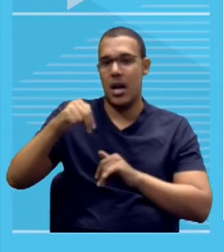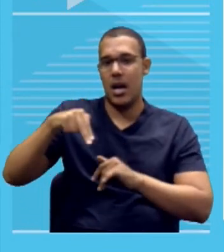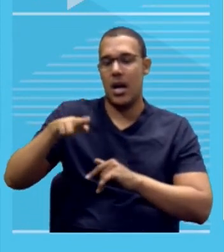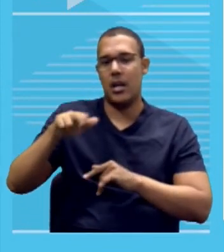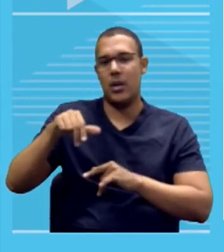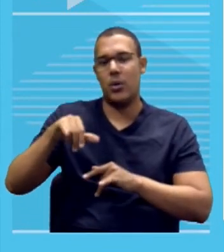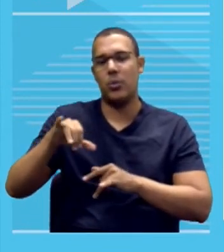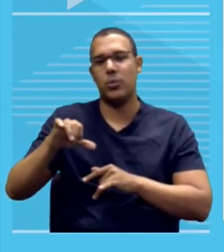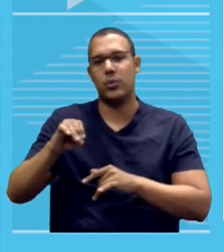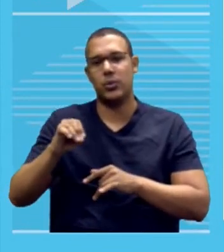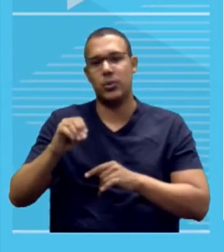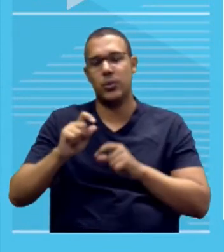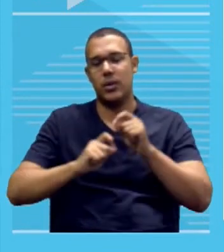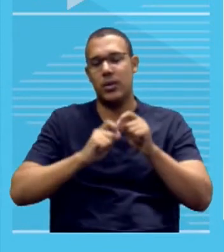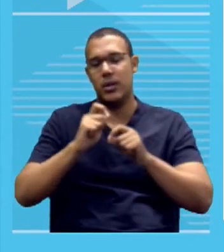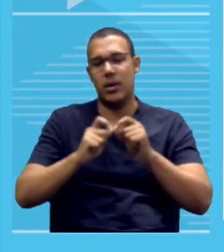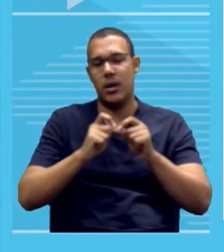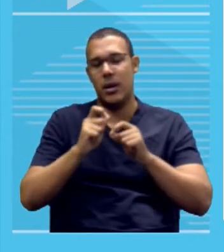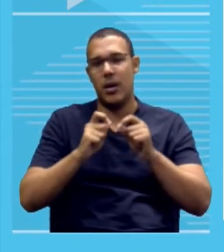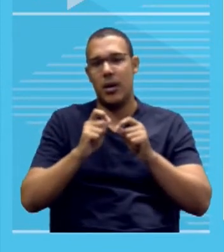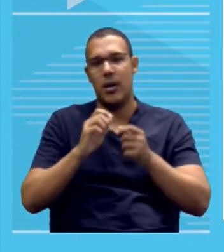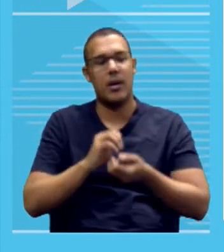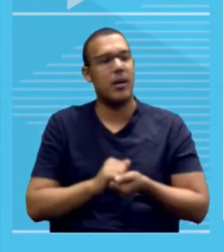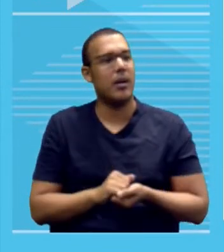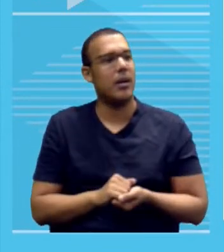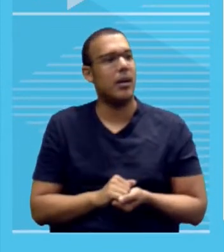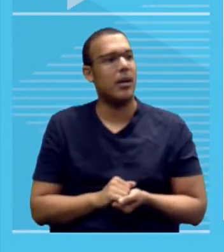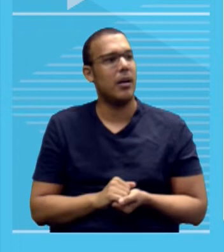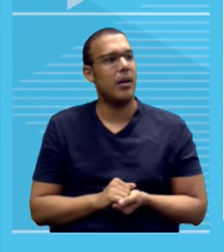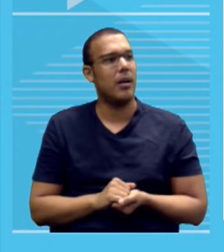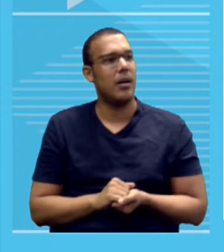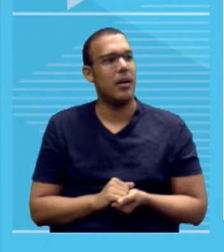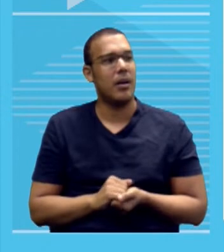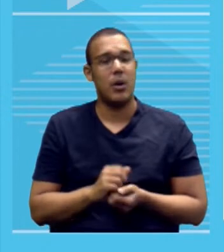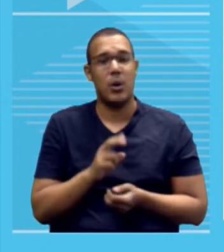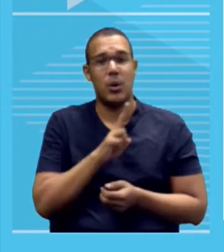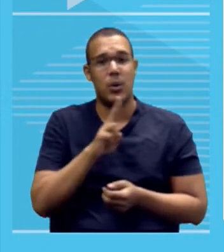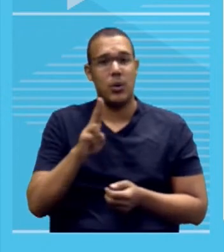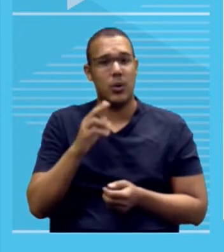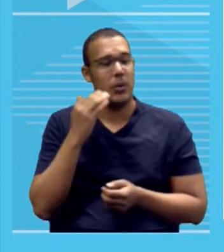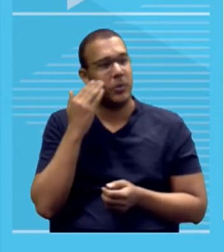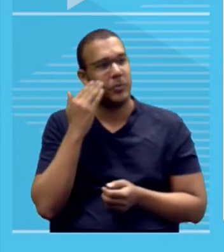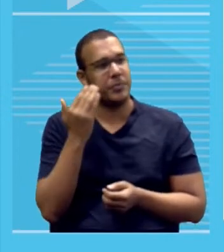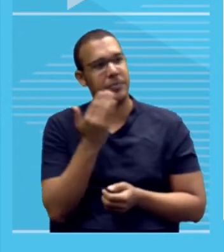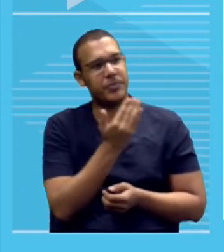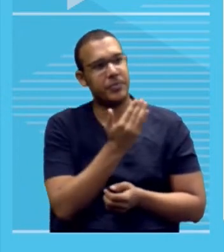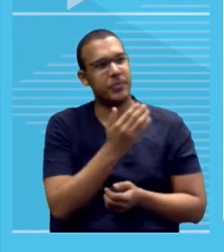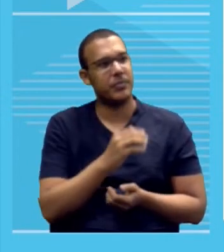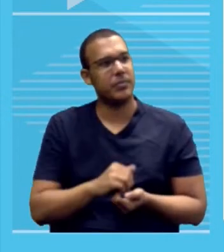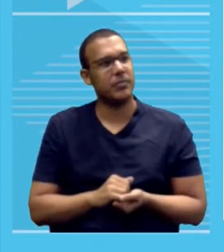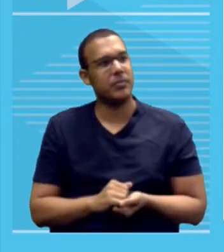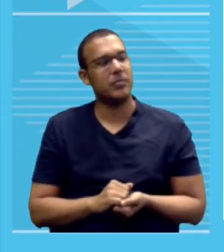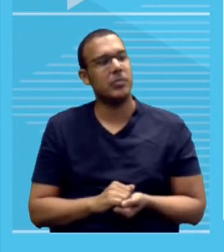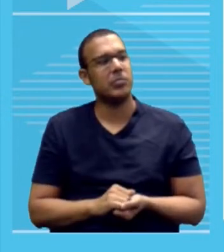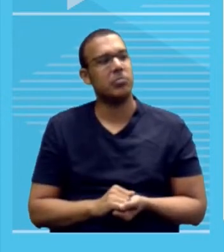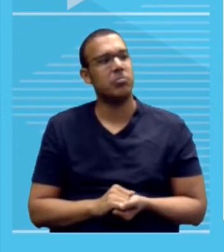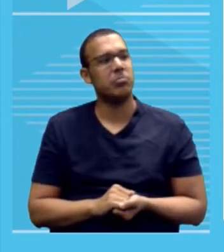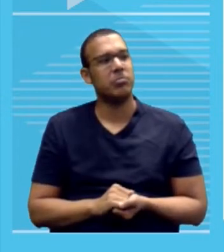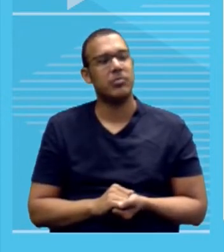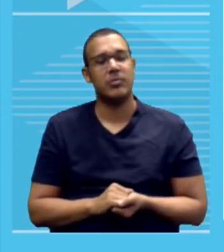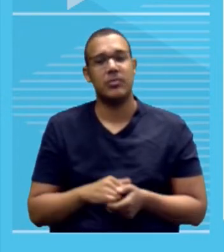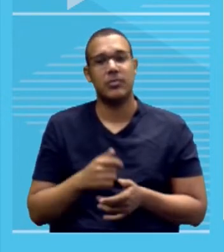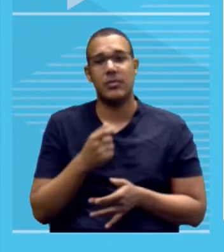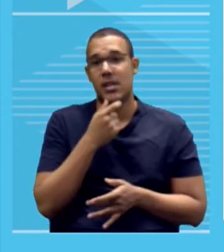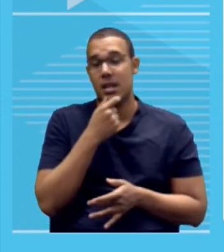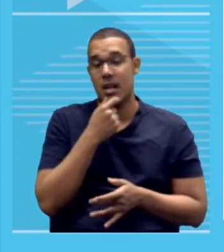propaganda a gente chama isso gente de edwarzene eita professor que palavra Grande pois é o inglês